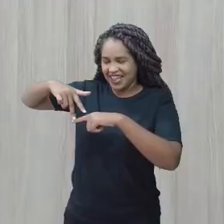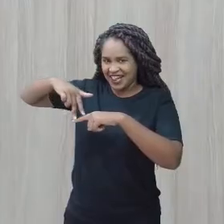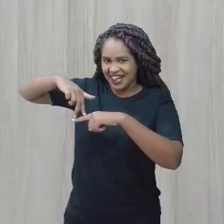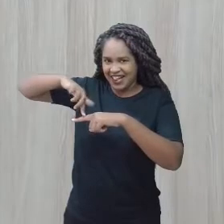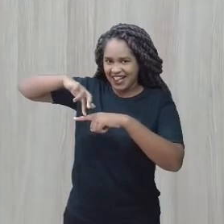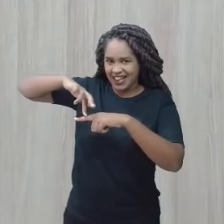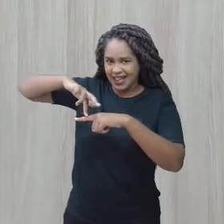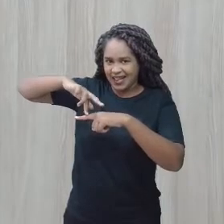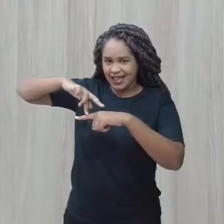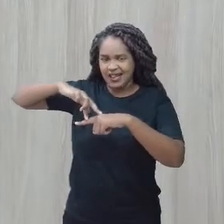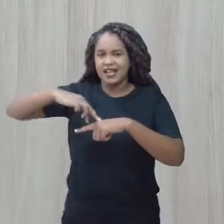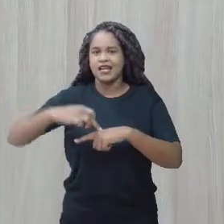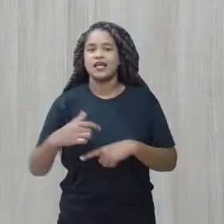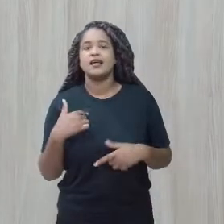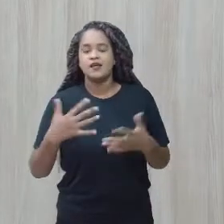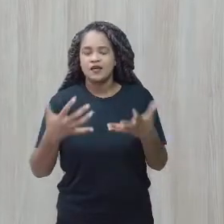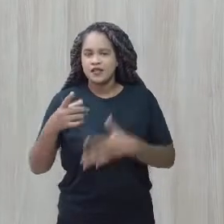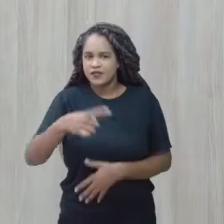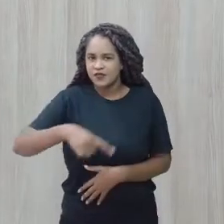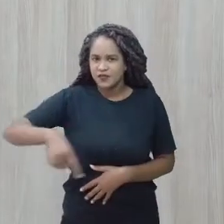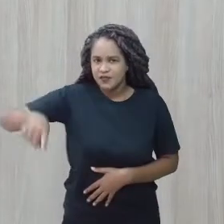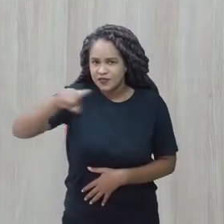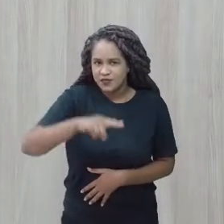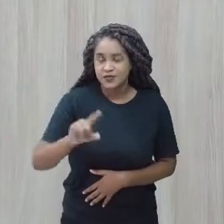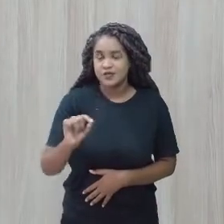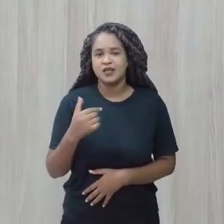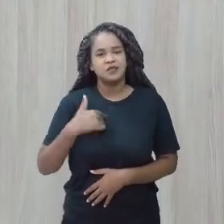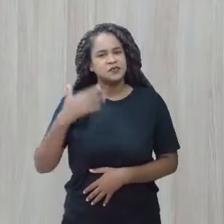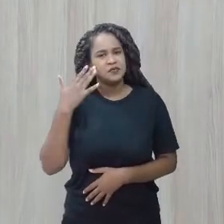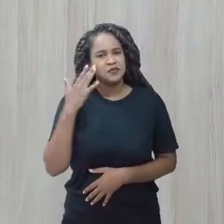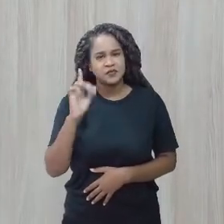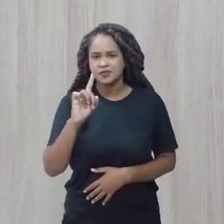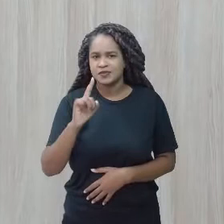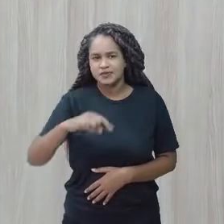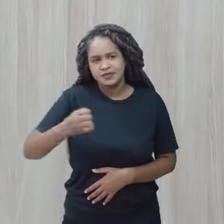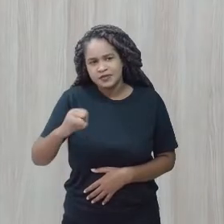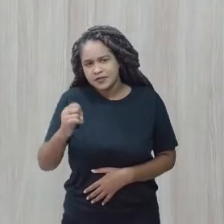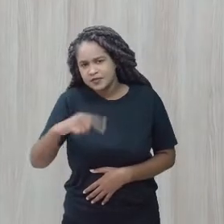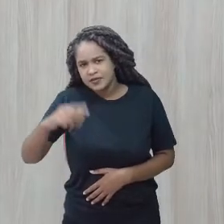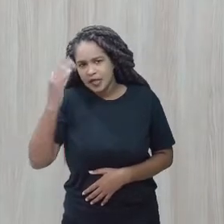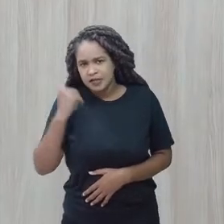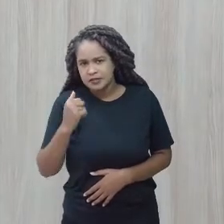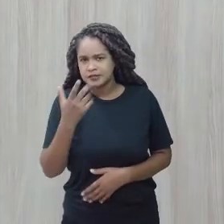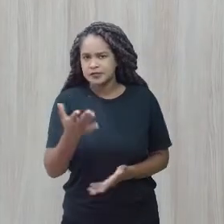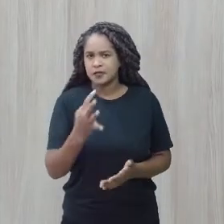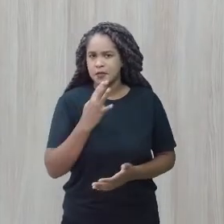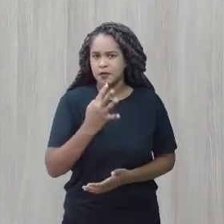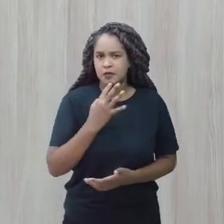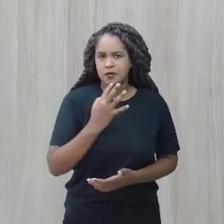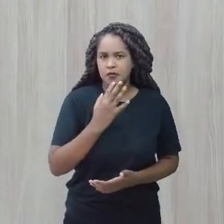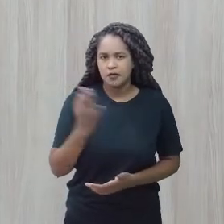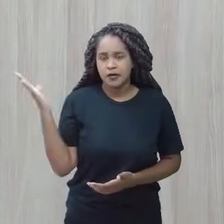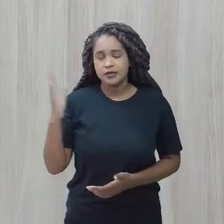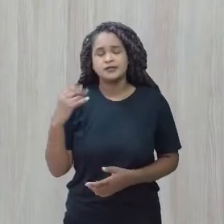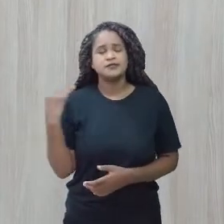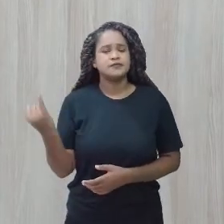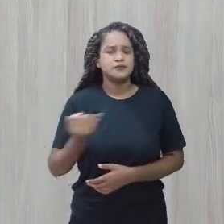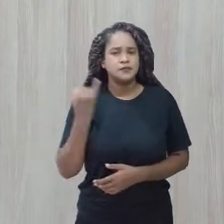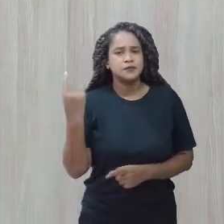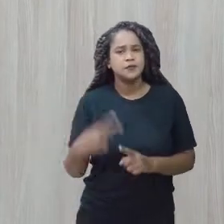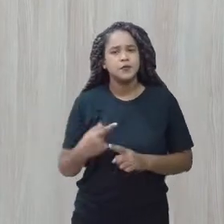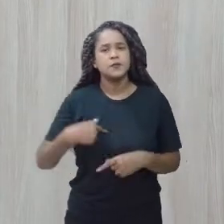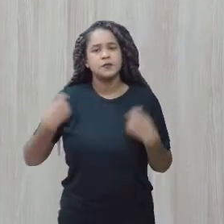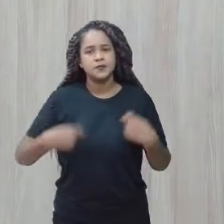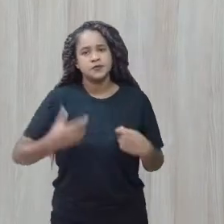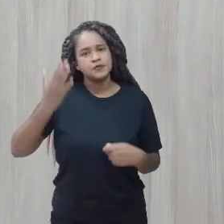aí eu quero que vocês, eu não sei o que é que vocês sabem, então eu preciso saber. É muito importante, como a gente sempre diz, a gente precisa saber